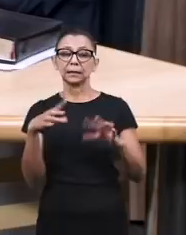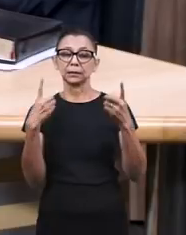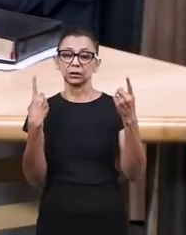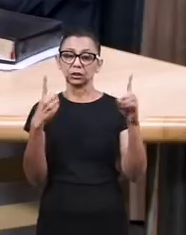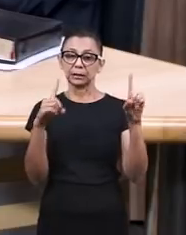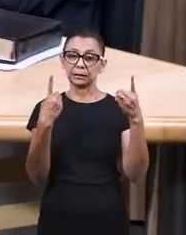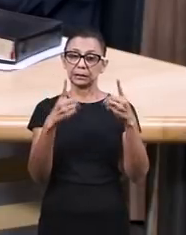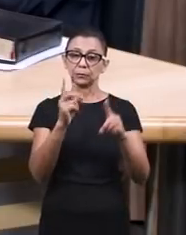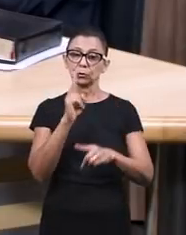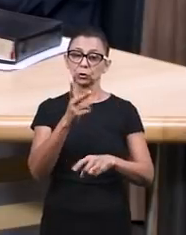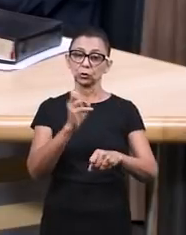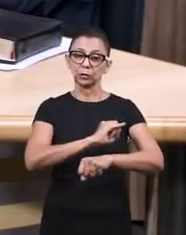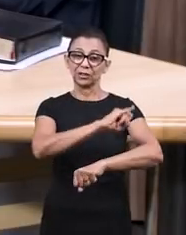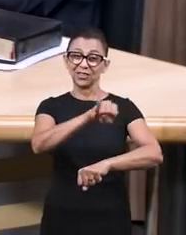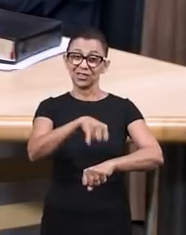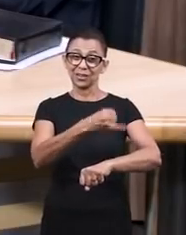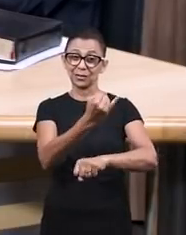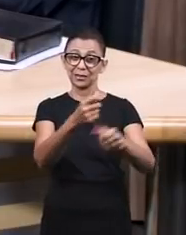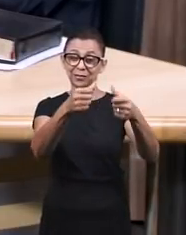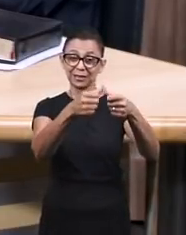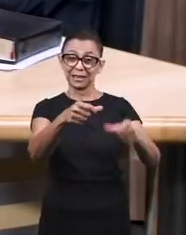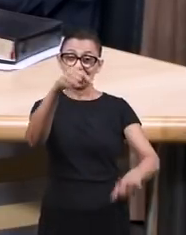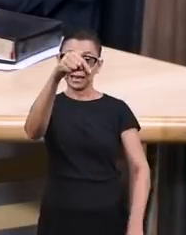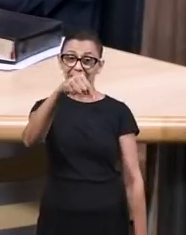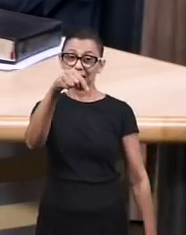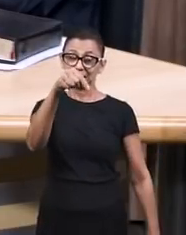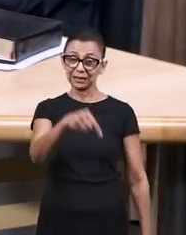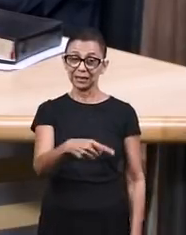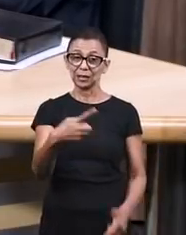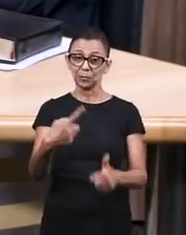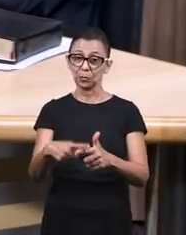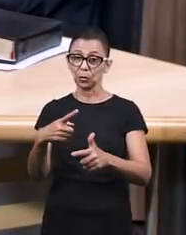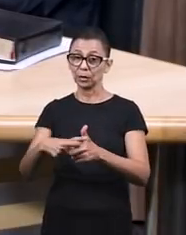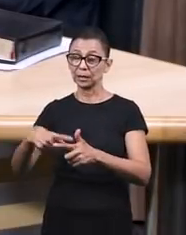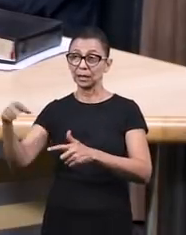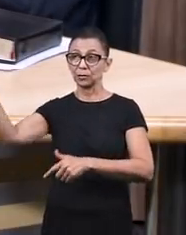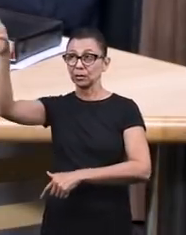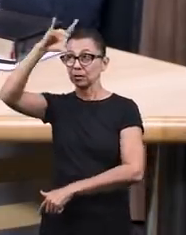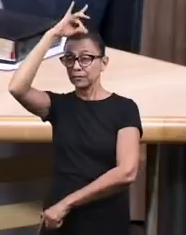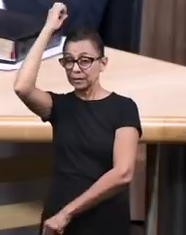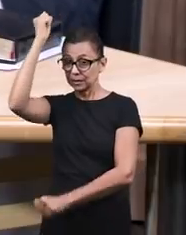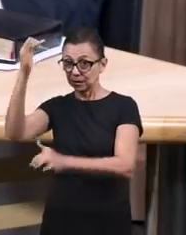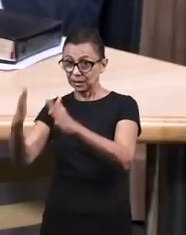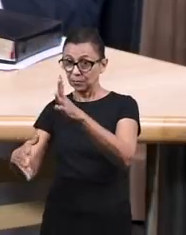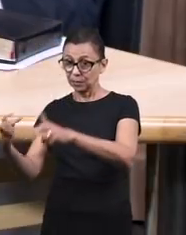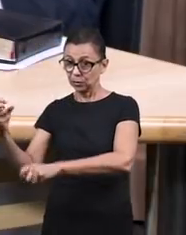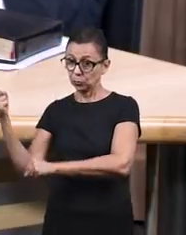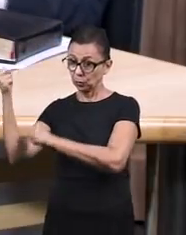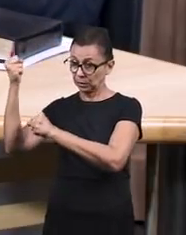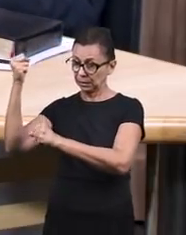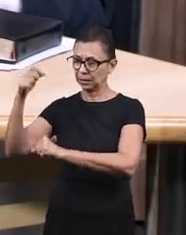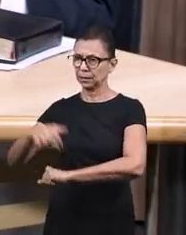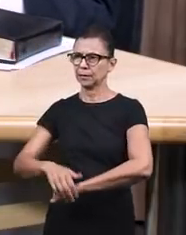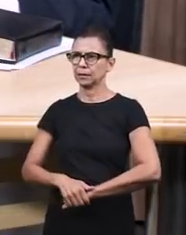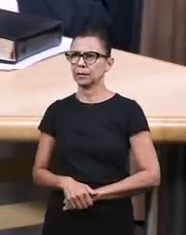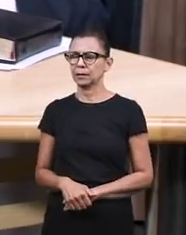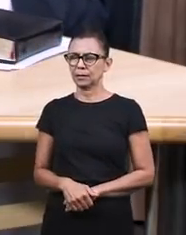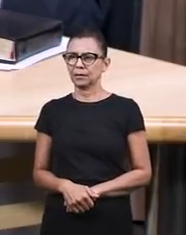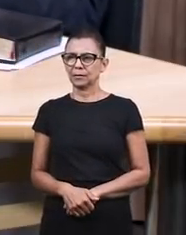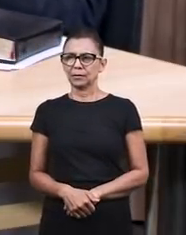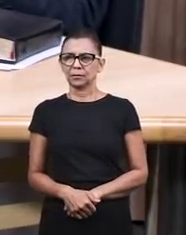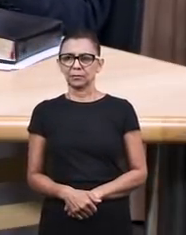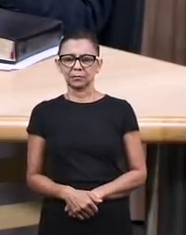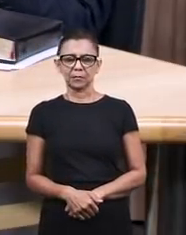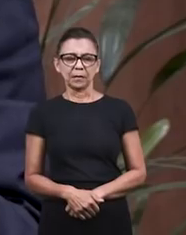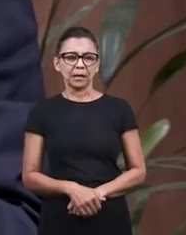em Jerusalém até que do alto vocês sejam revestidos de poder. E Jesus disse a eles uma coisa, olha, ele disse, mas não vai não. Ele disse,